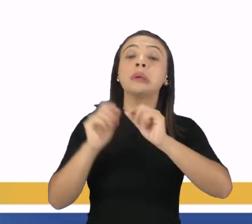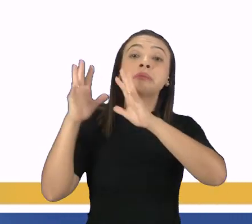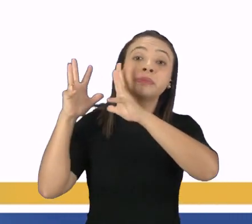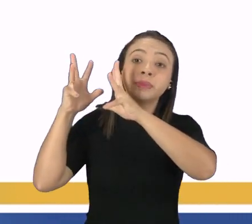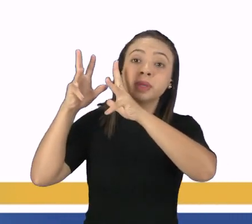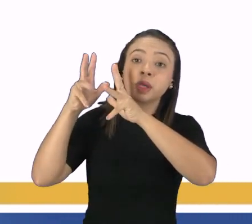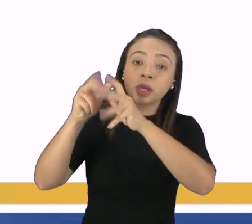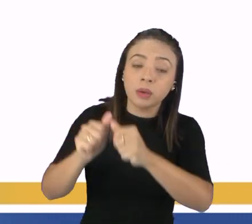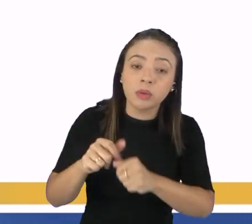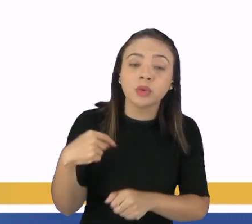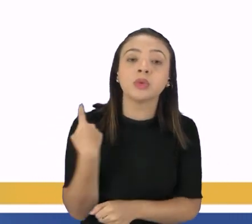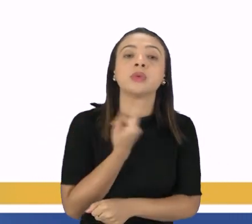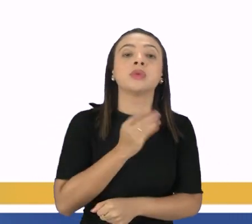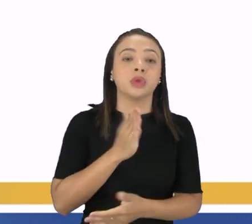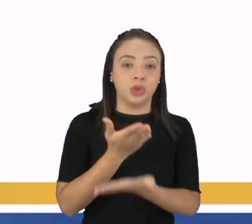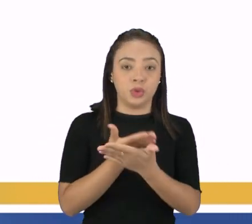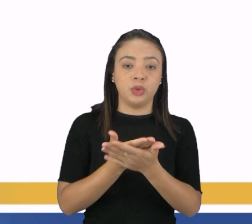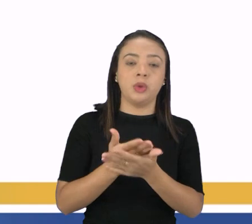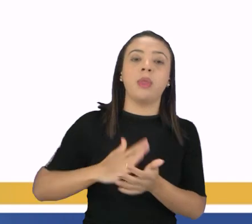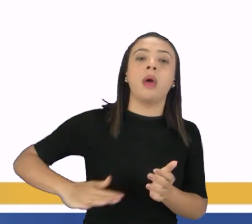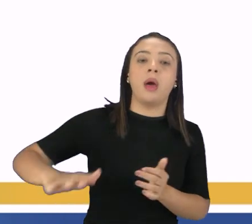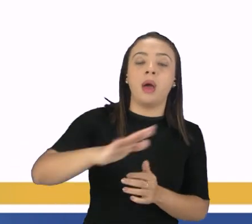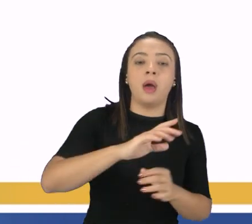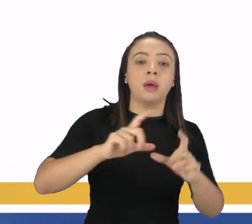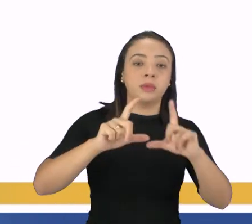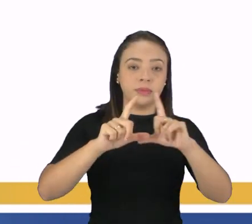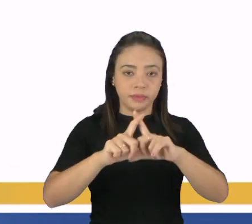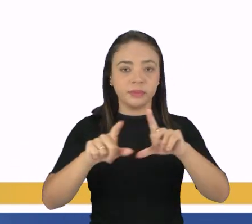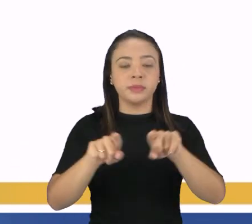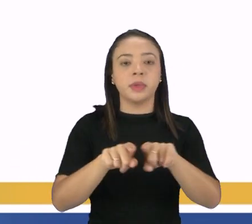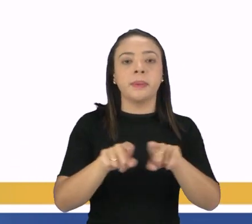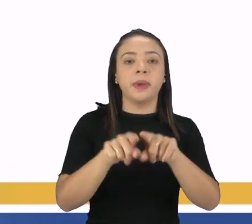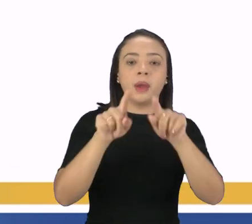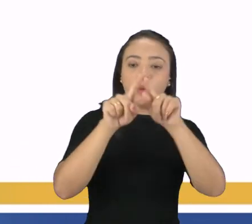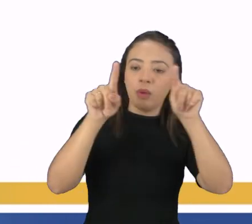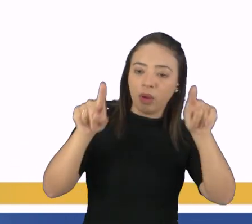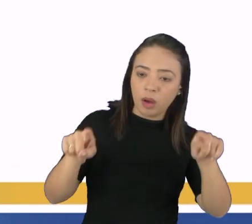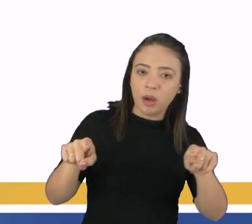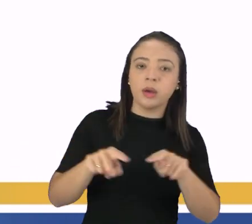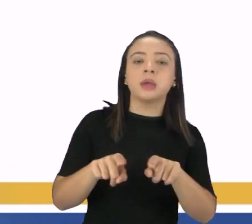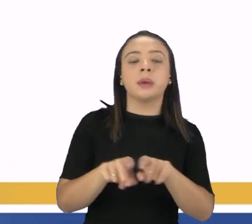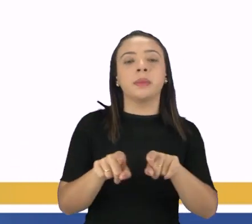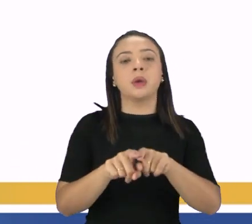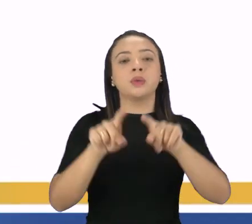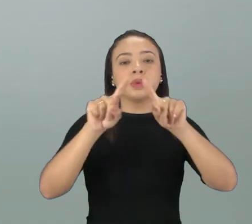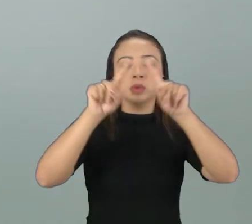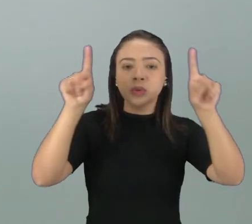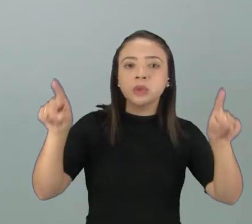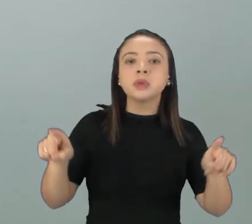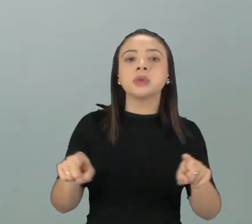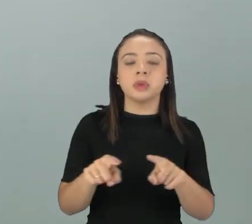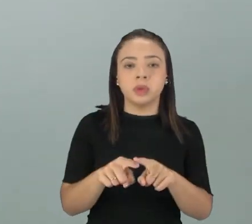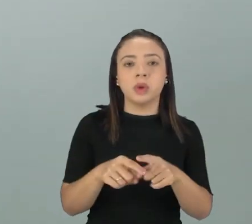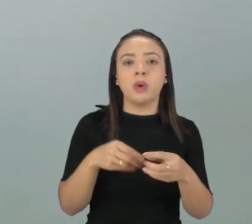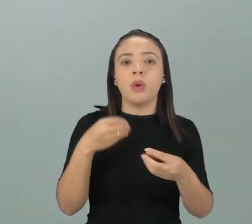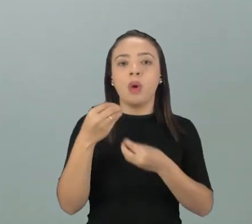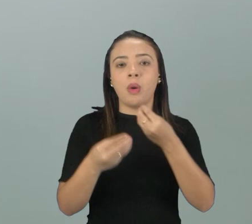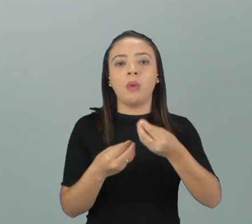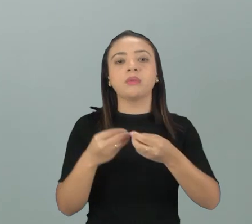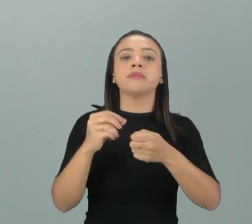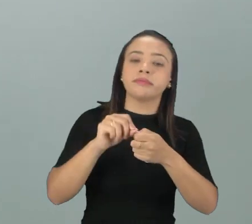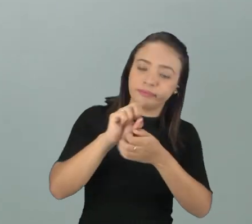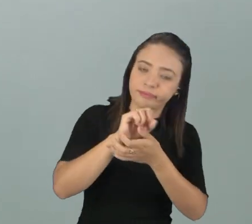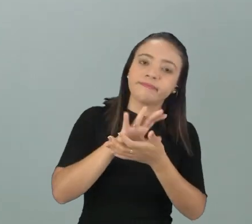retomamos o conteúdo de áreas de triângulos, quadriláteros e círculos através da resolução